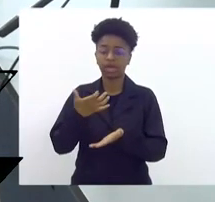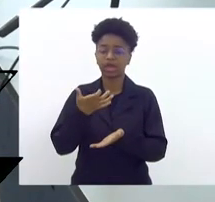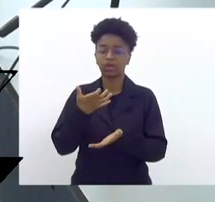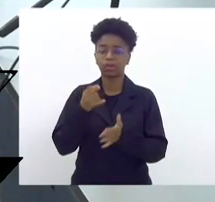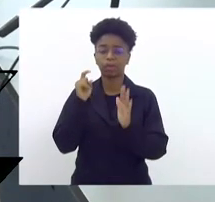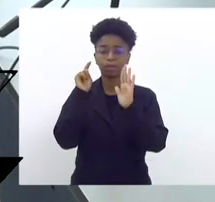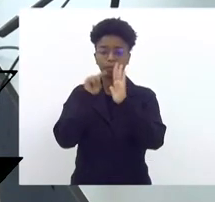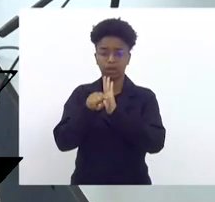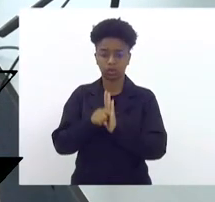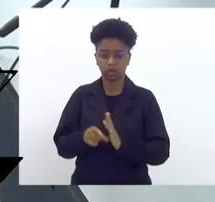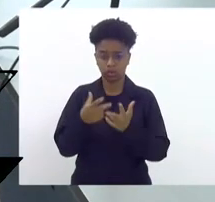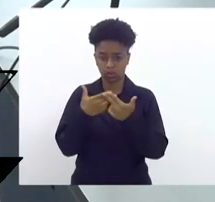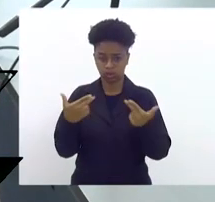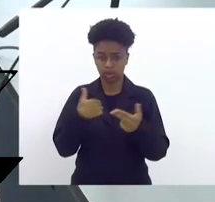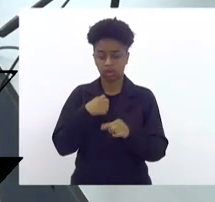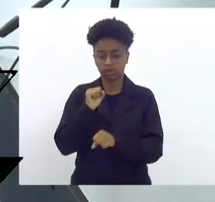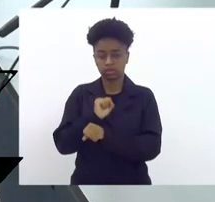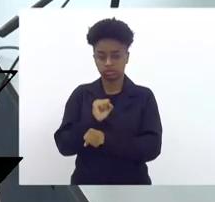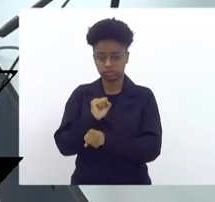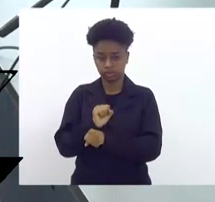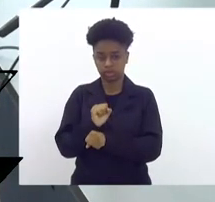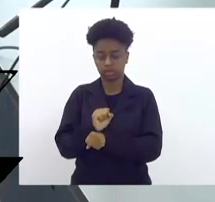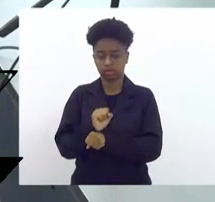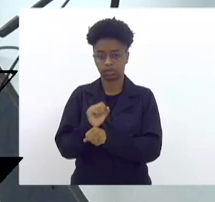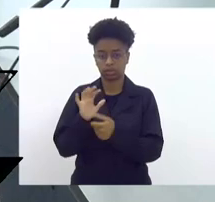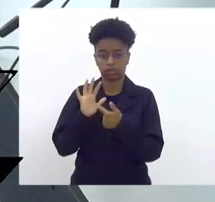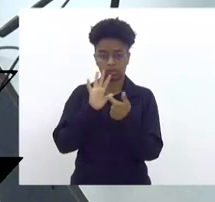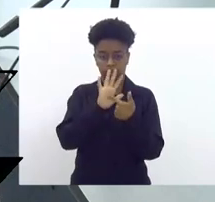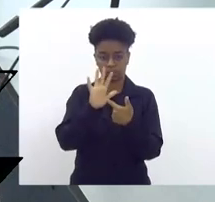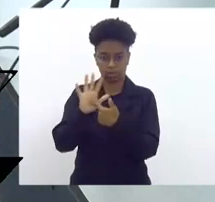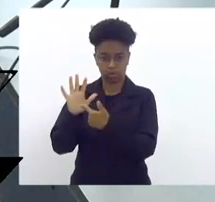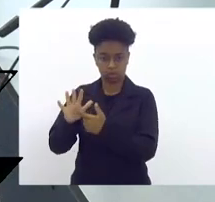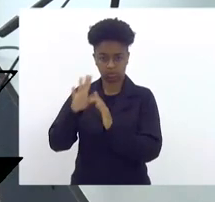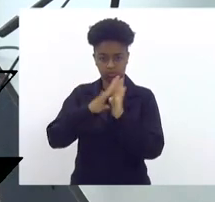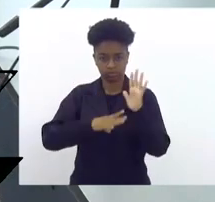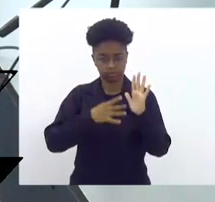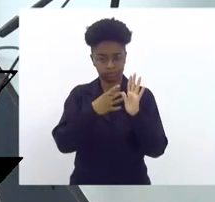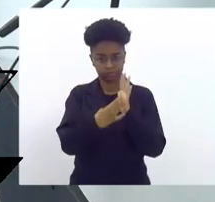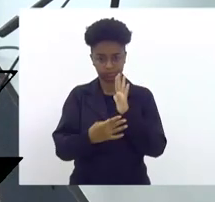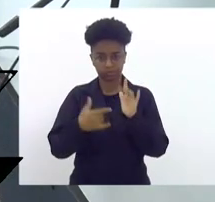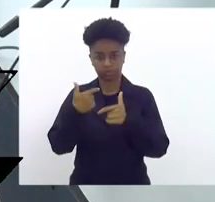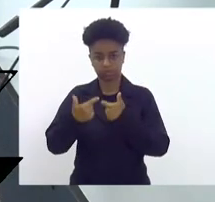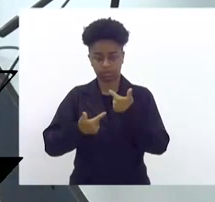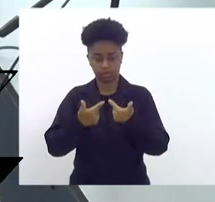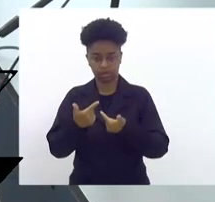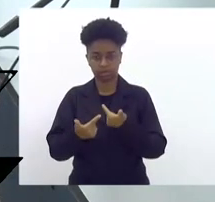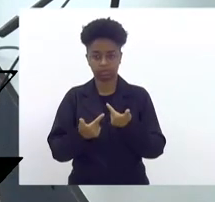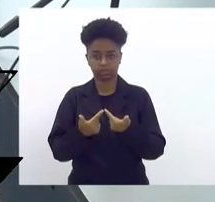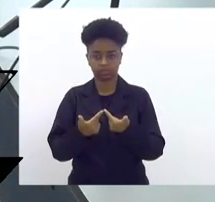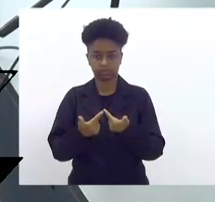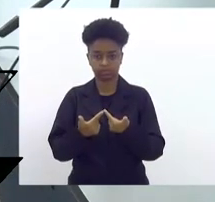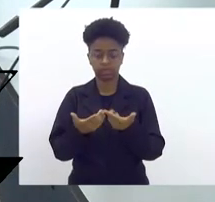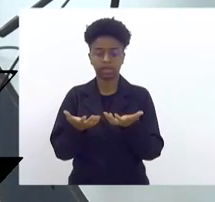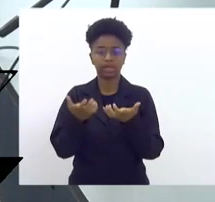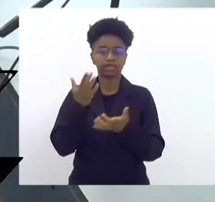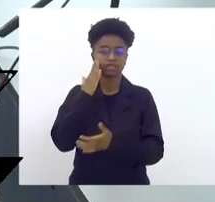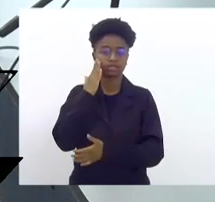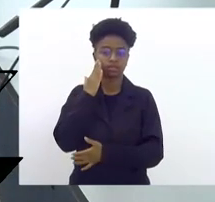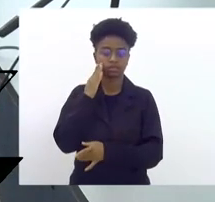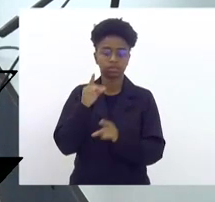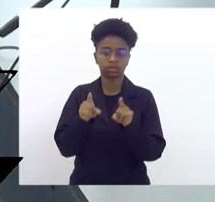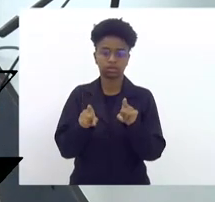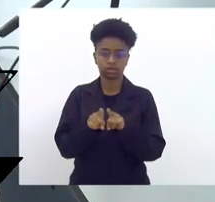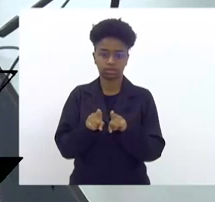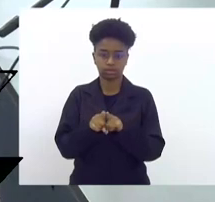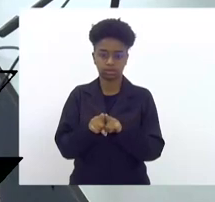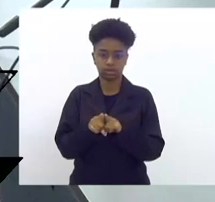eu estava aguardando a apresentação desse programa de trabalho para saber também é